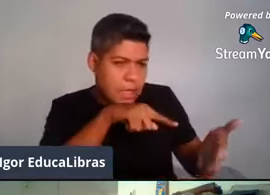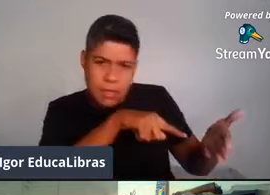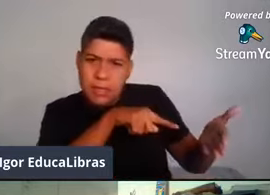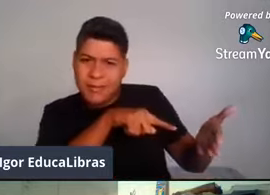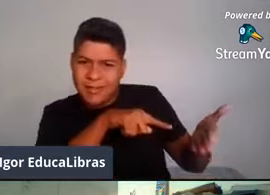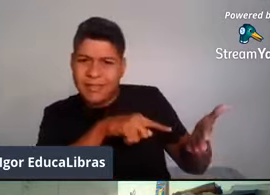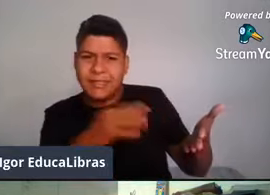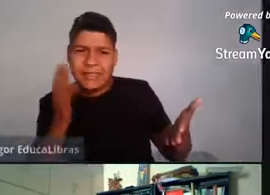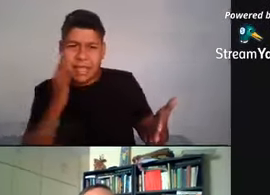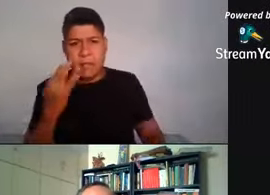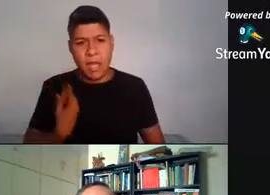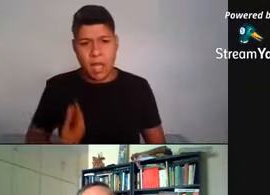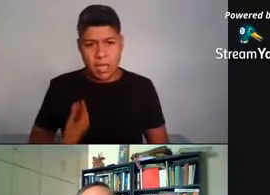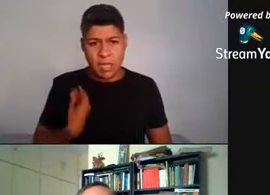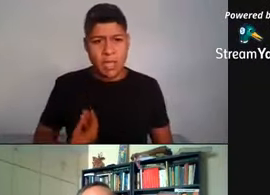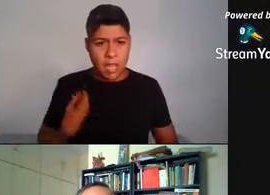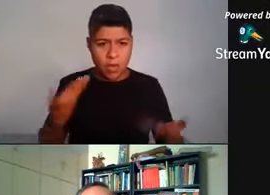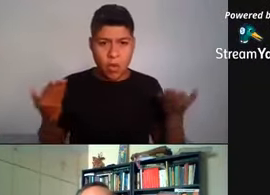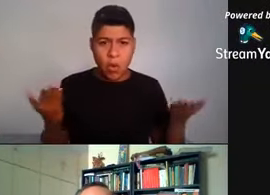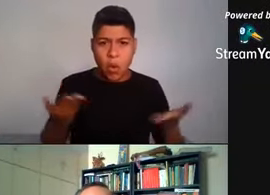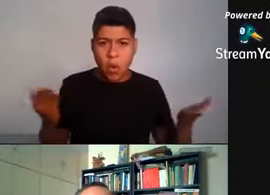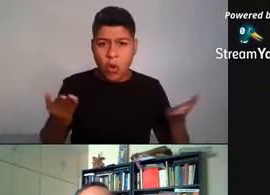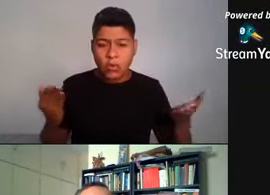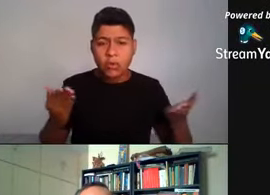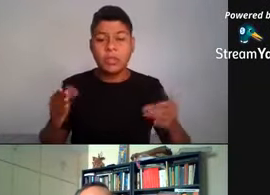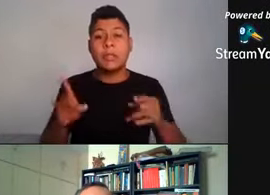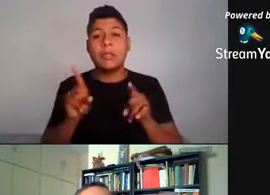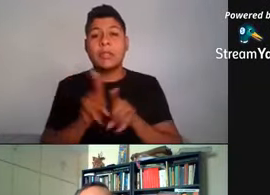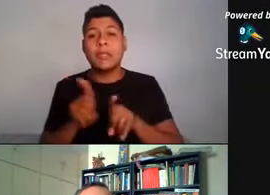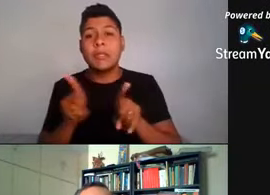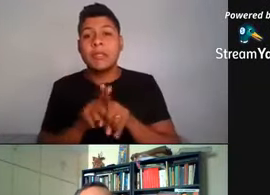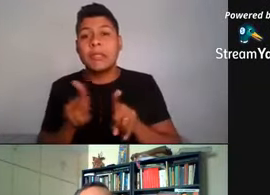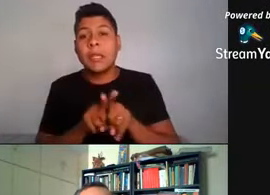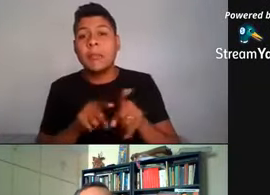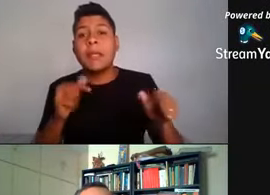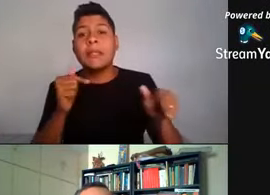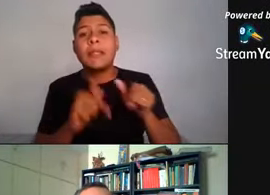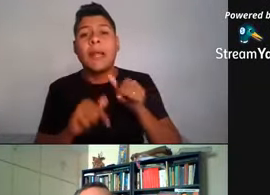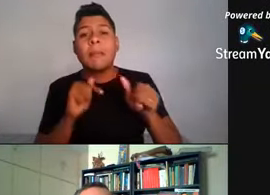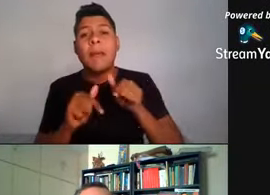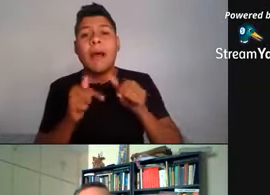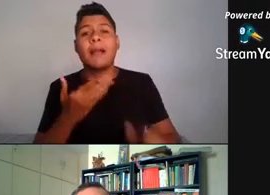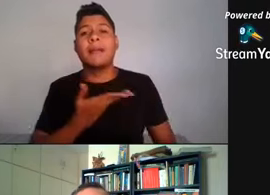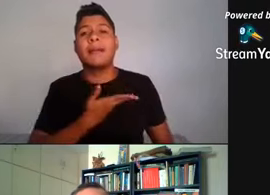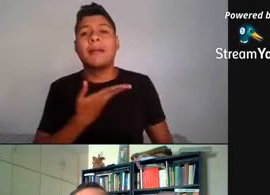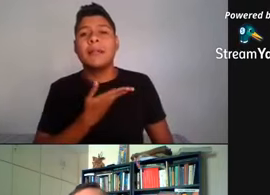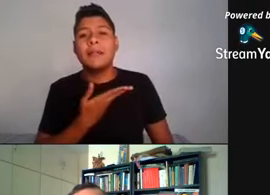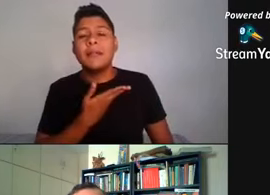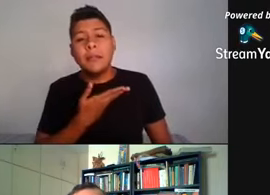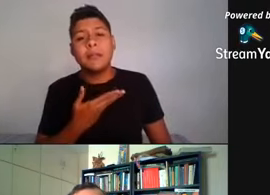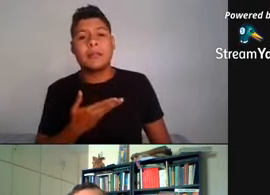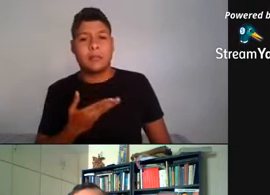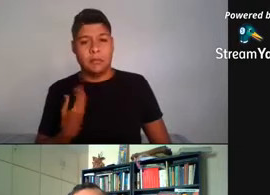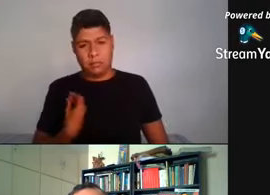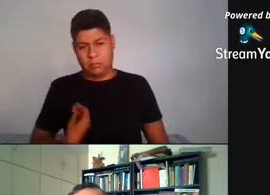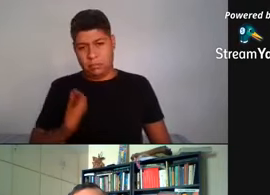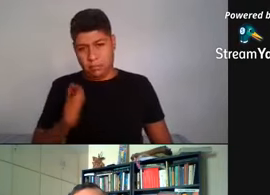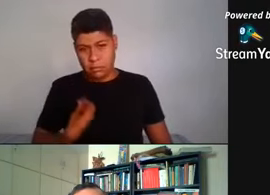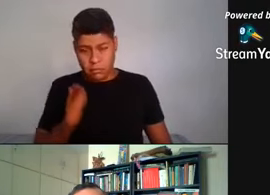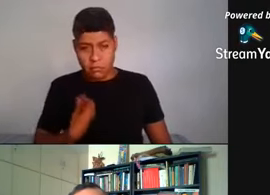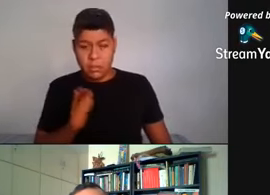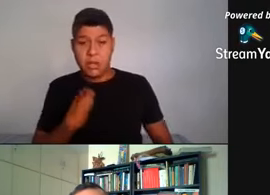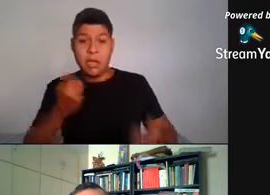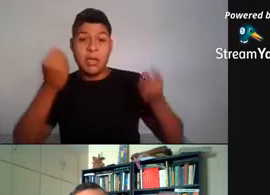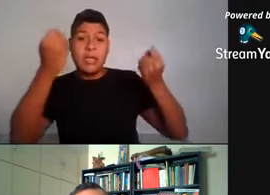é uma realidade hoje. E com relação ao trabalho, até os colegas da promotoria, esses dias estavam